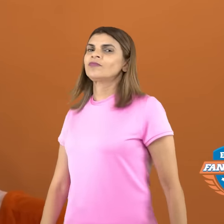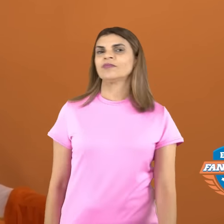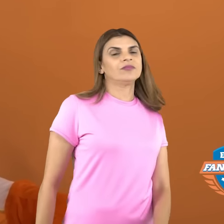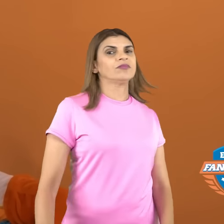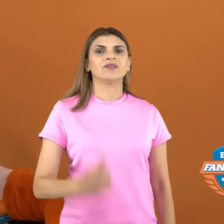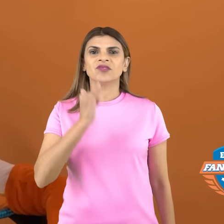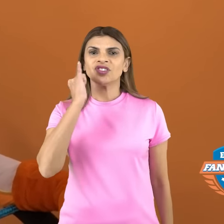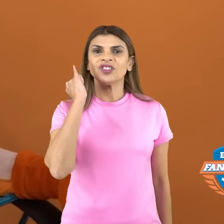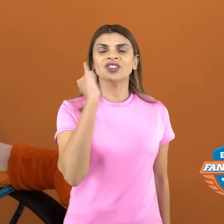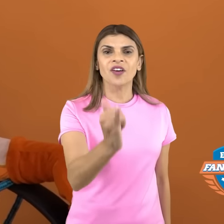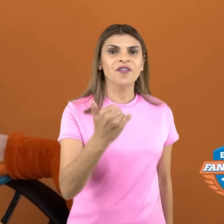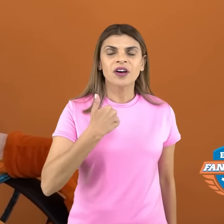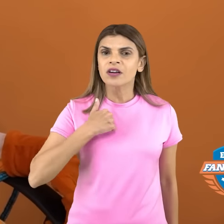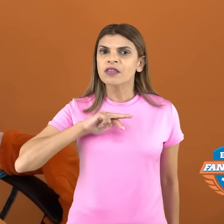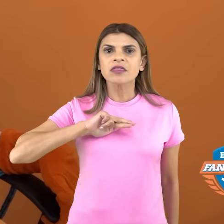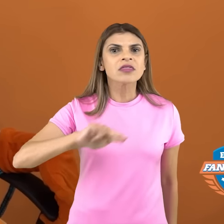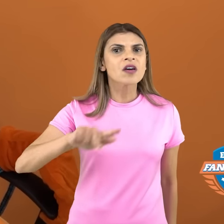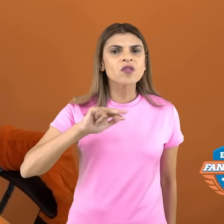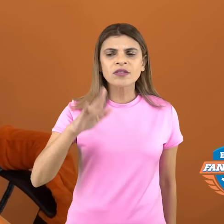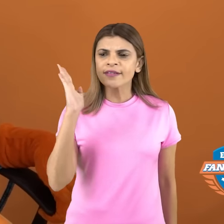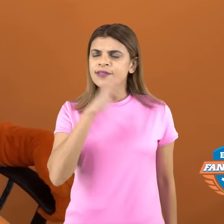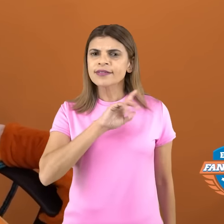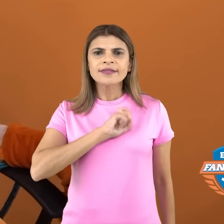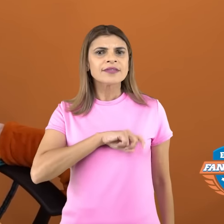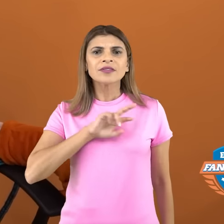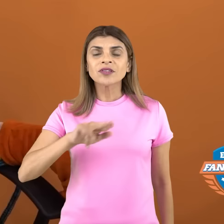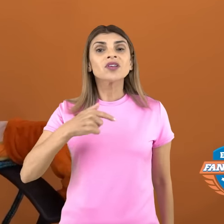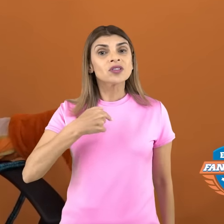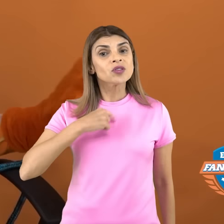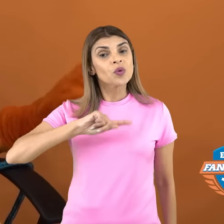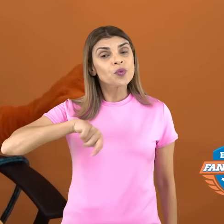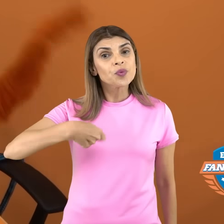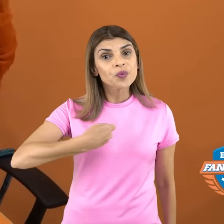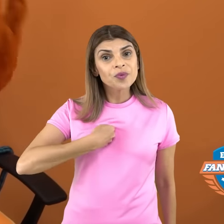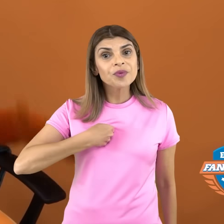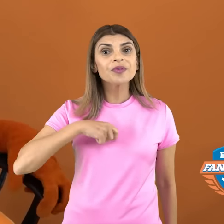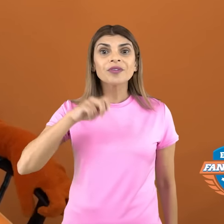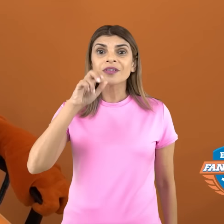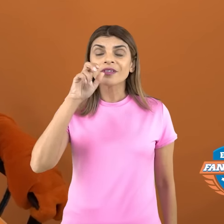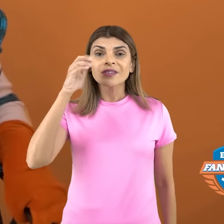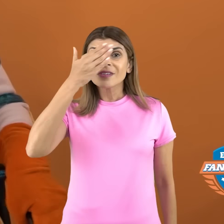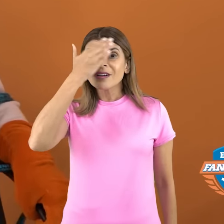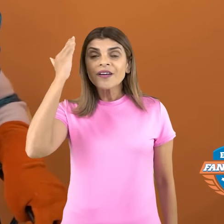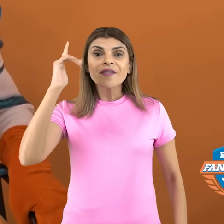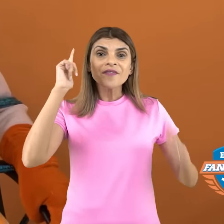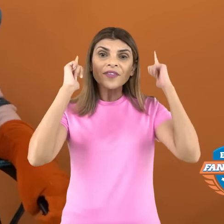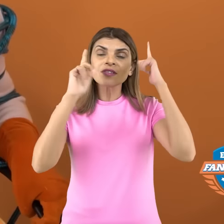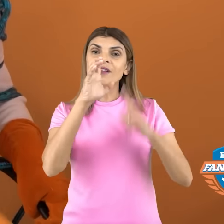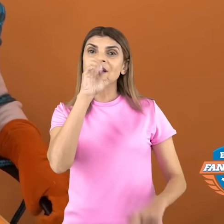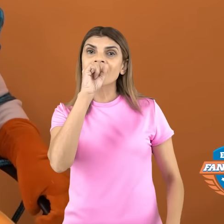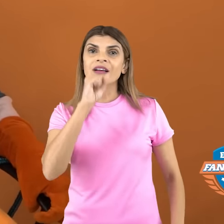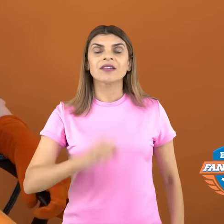Eu já falei pra vocês, eu não sou nenhuma vilã disfarçada. Eu sou a Manu, a aventureira laranja.